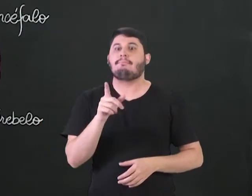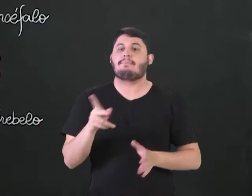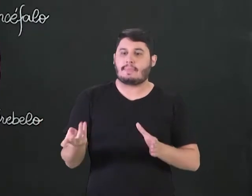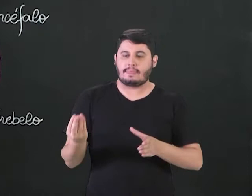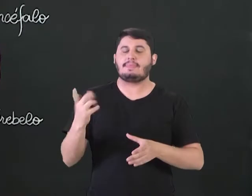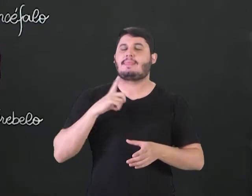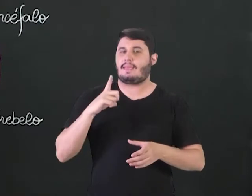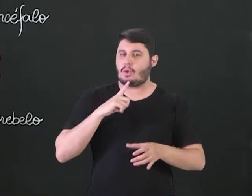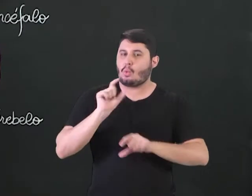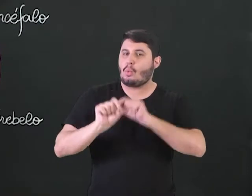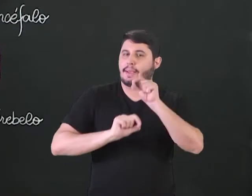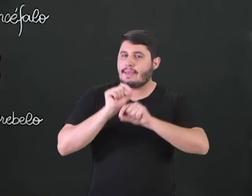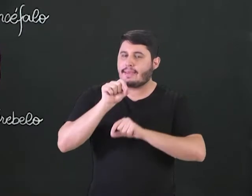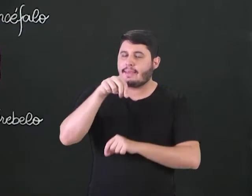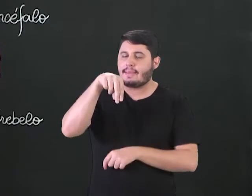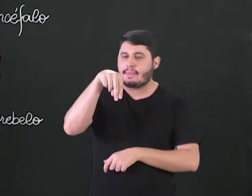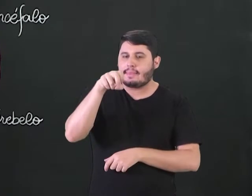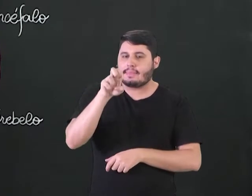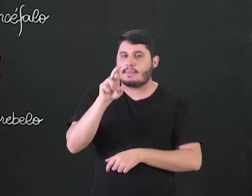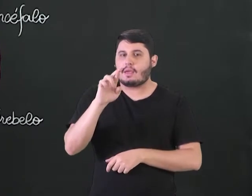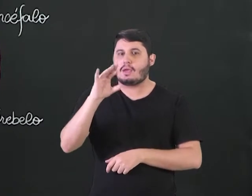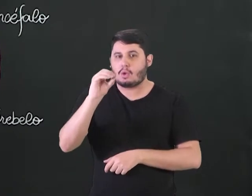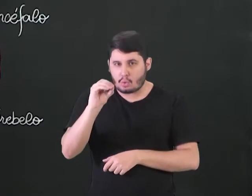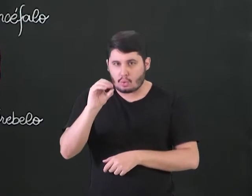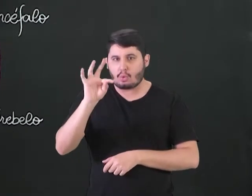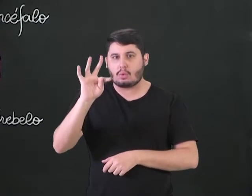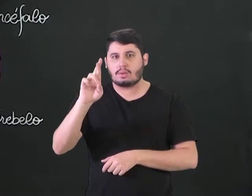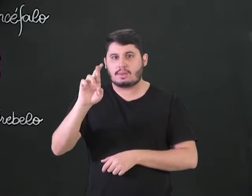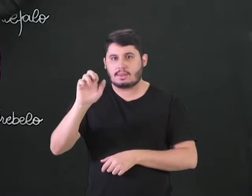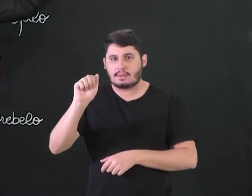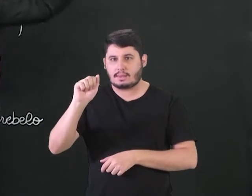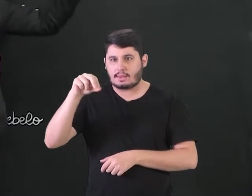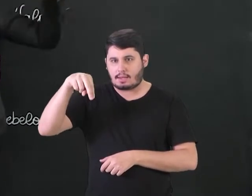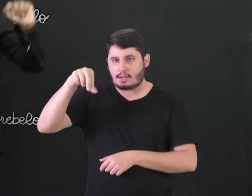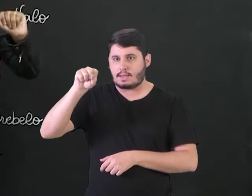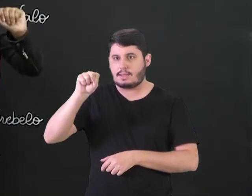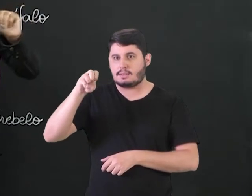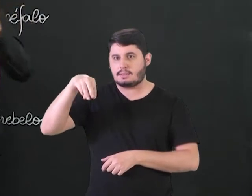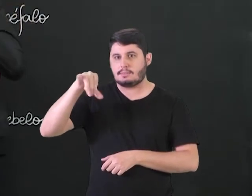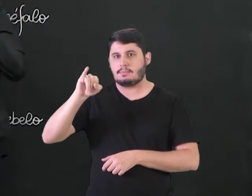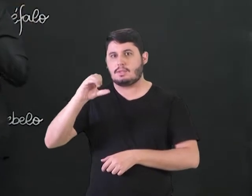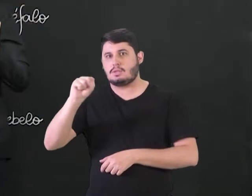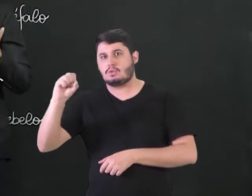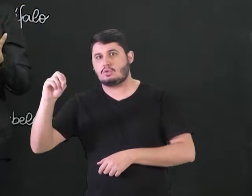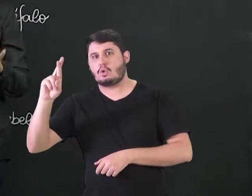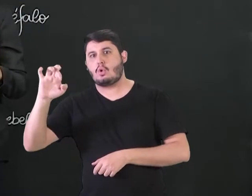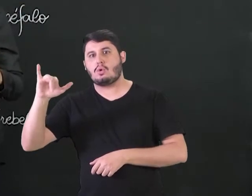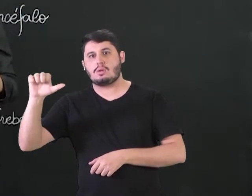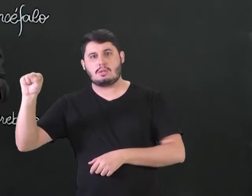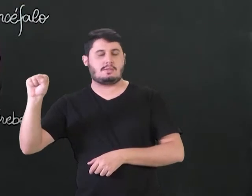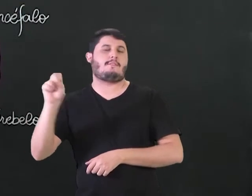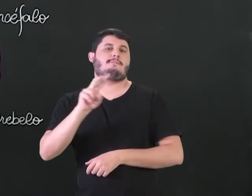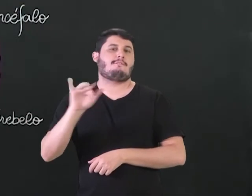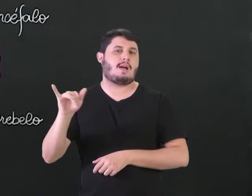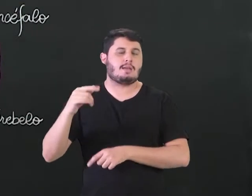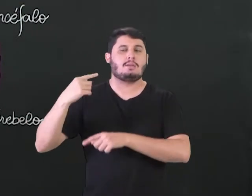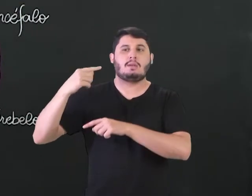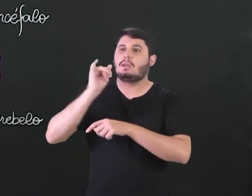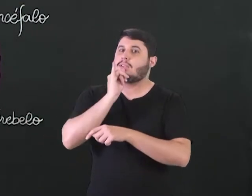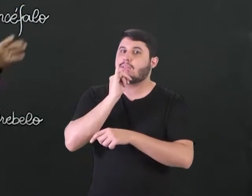nome engraçado. Os neurotransmissores estão passando a informação de um neurônio para outro. Vou te mostrar como isso